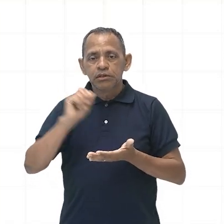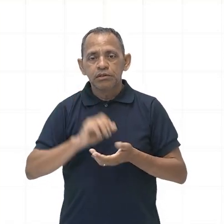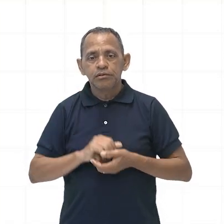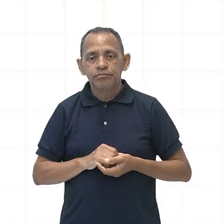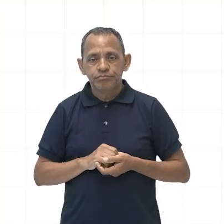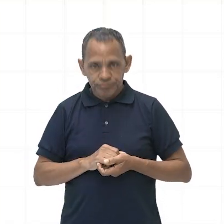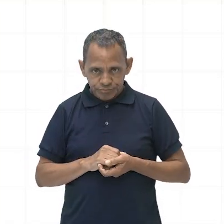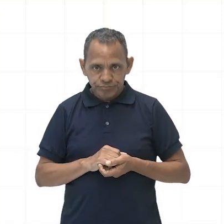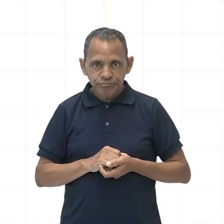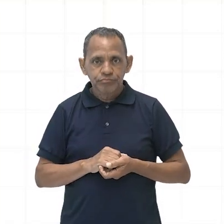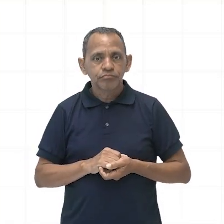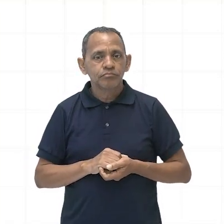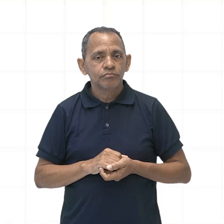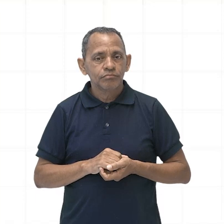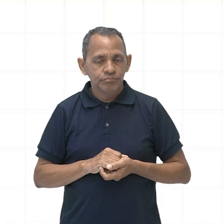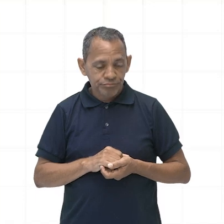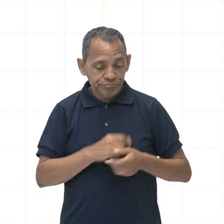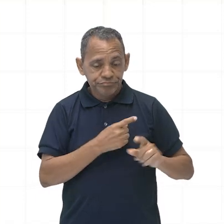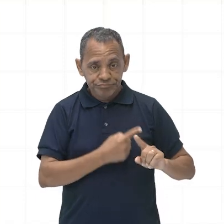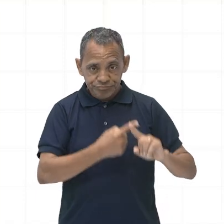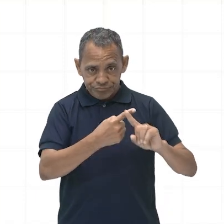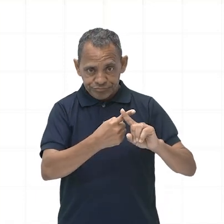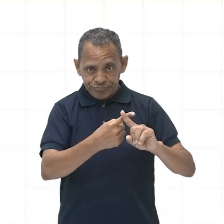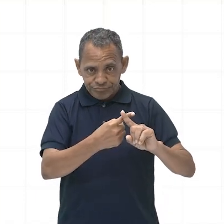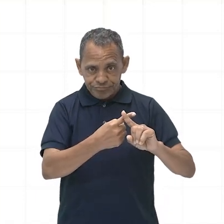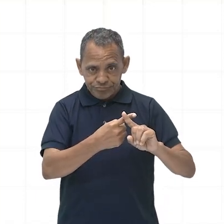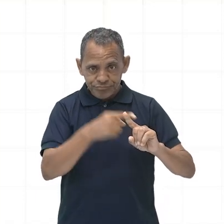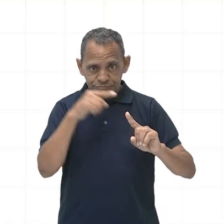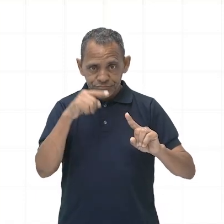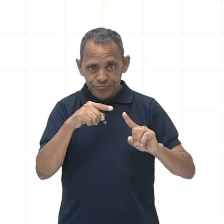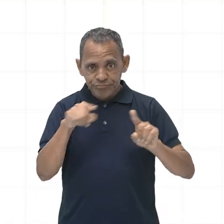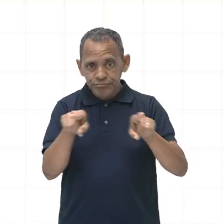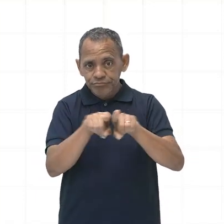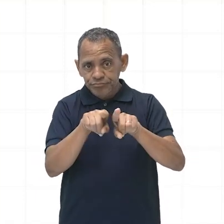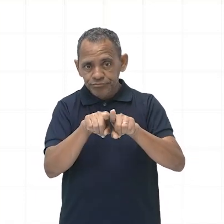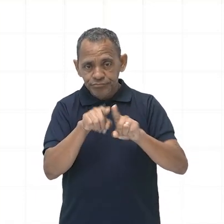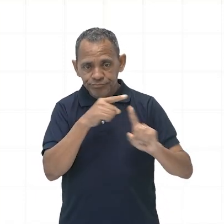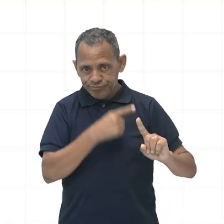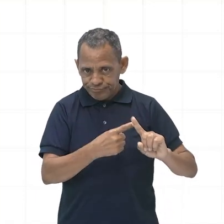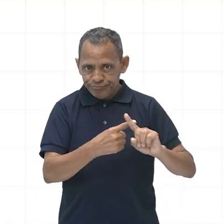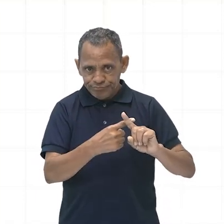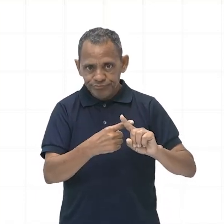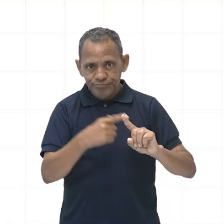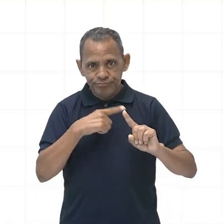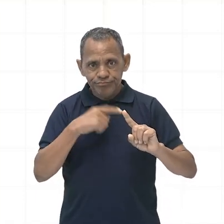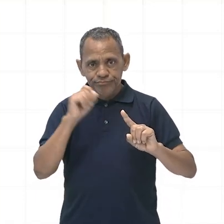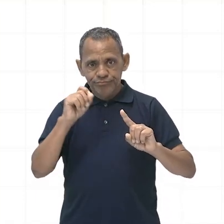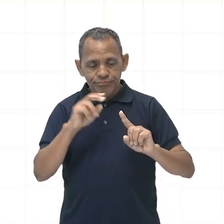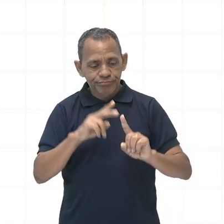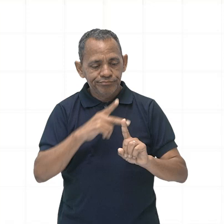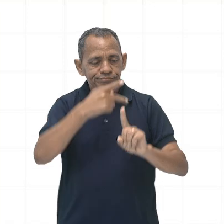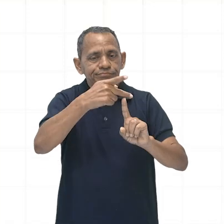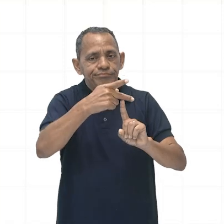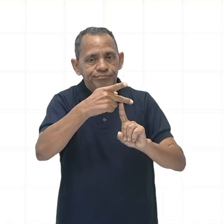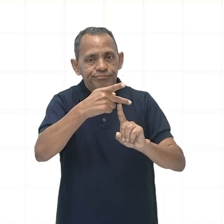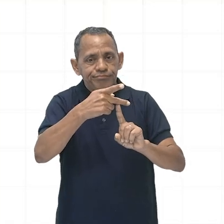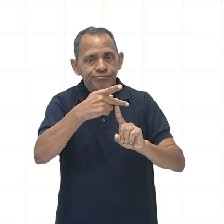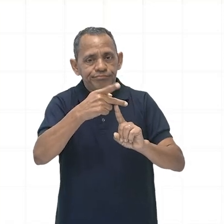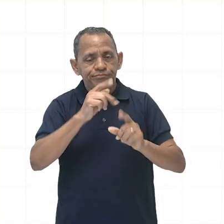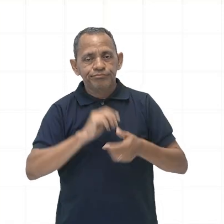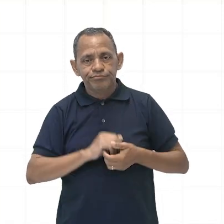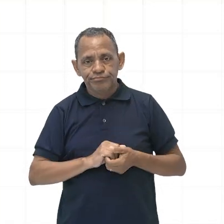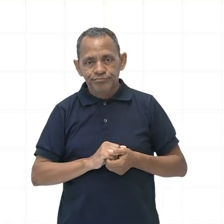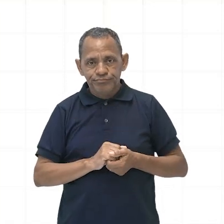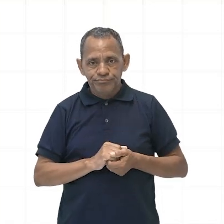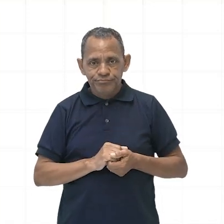ou seja, nós vamos ter uma multiplicação, e também nessa multiplicação nós vamos ter uma potência, né?